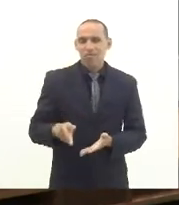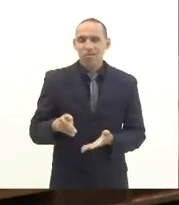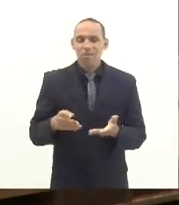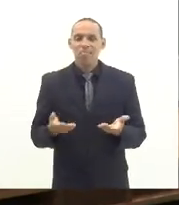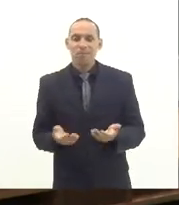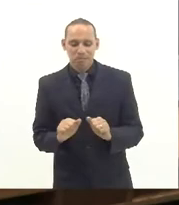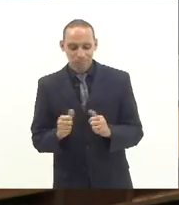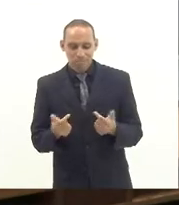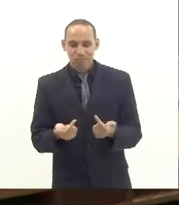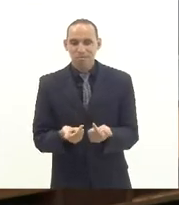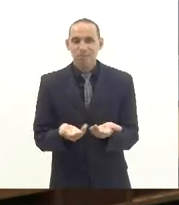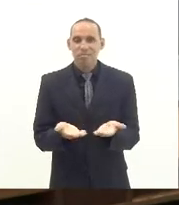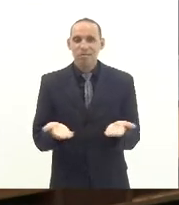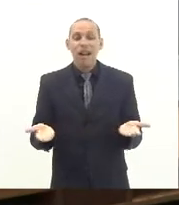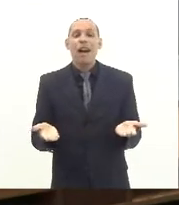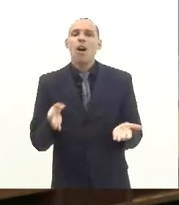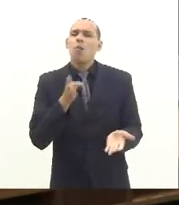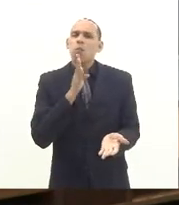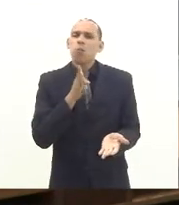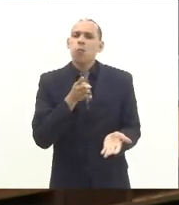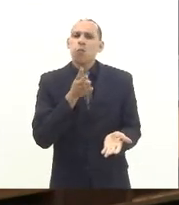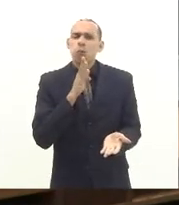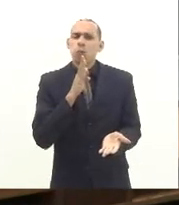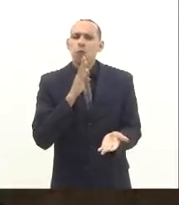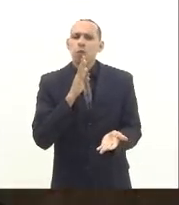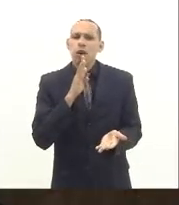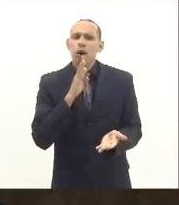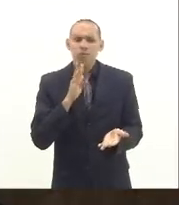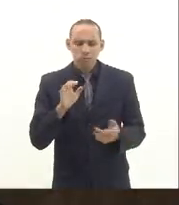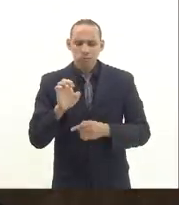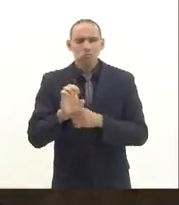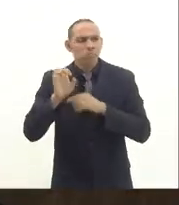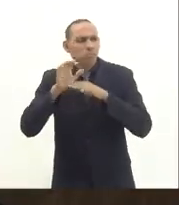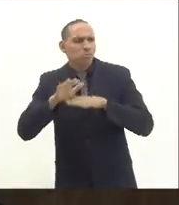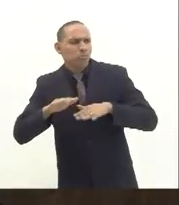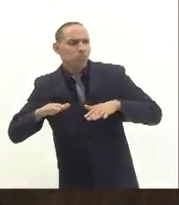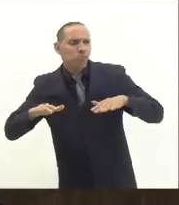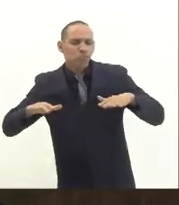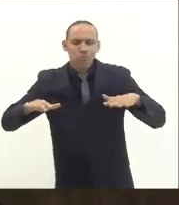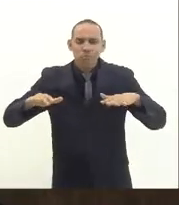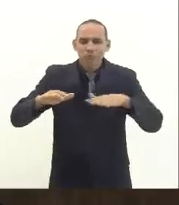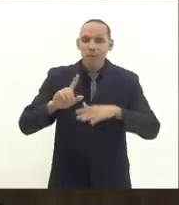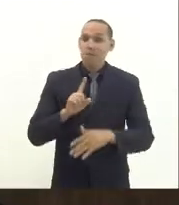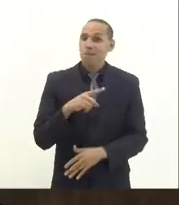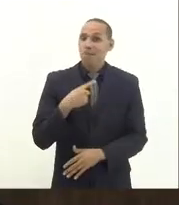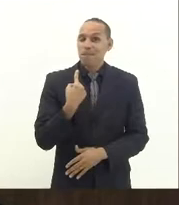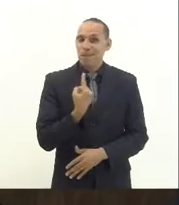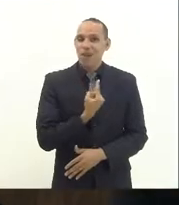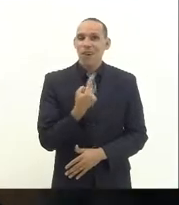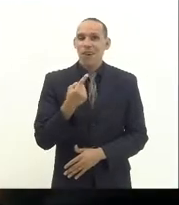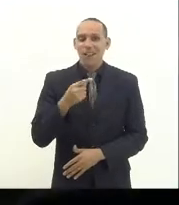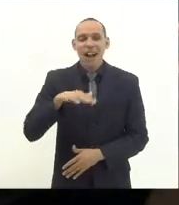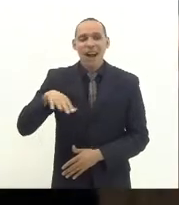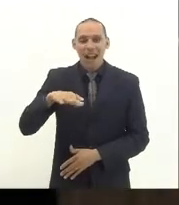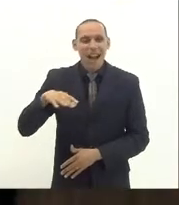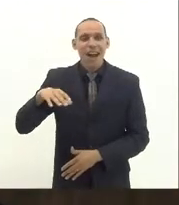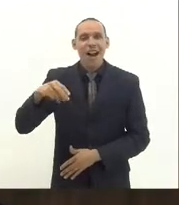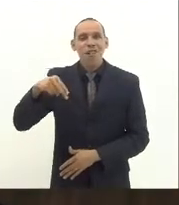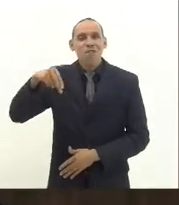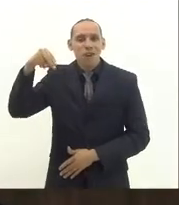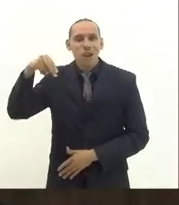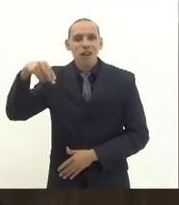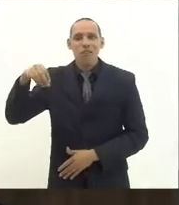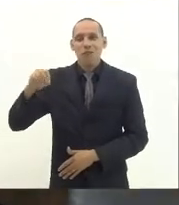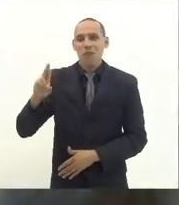e que conhece Todo o estado do Rio de Janeiro nós principalmente que somos a dia da região norte-noroeste